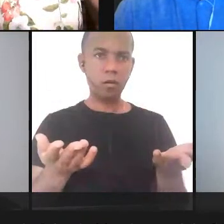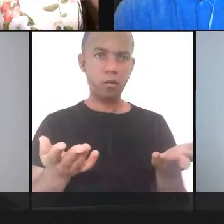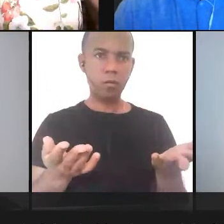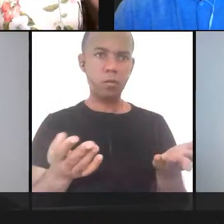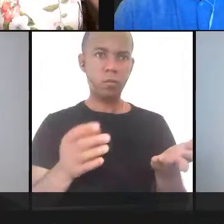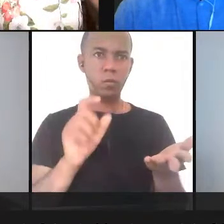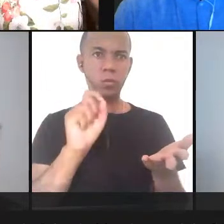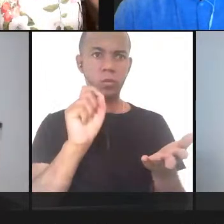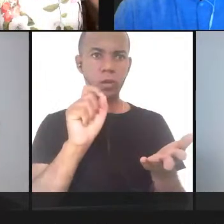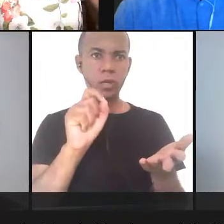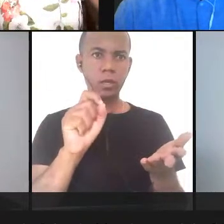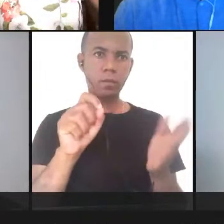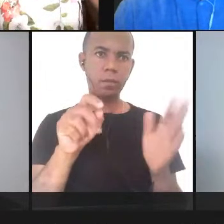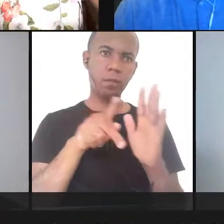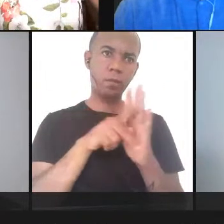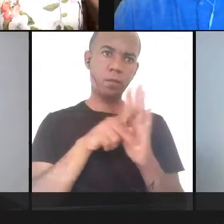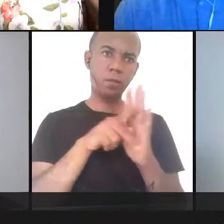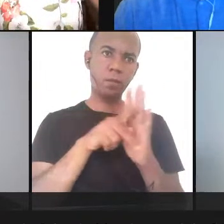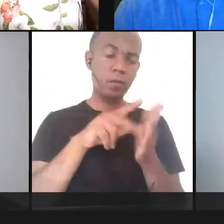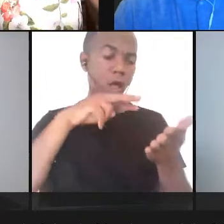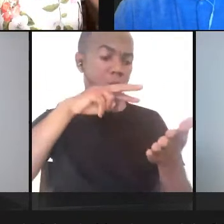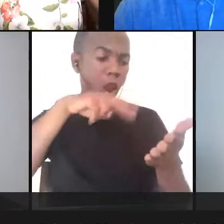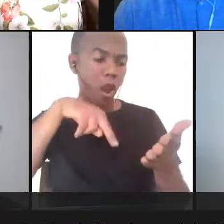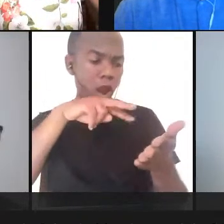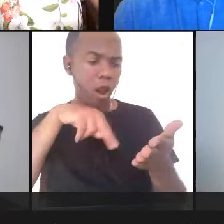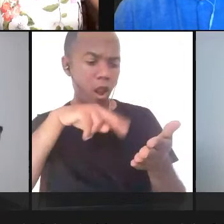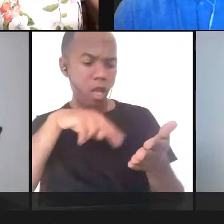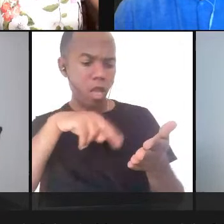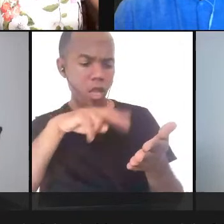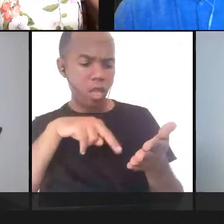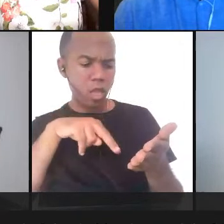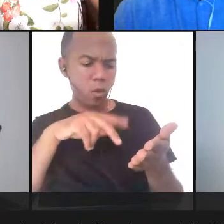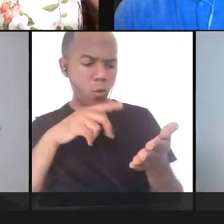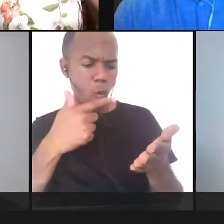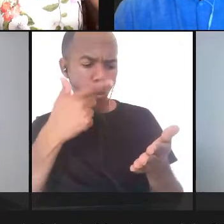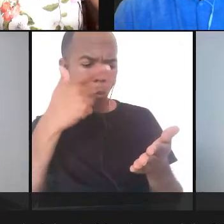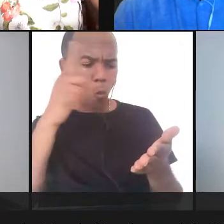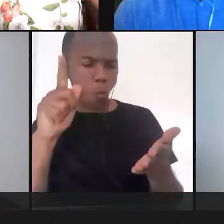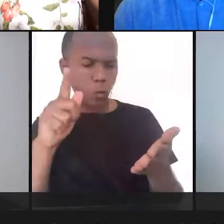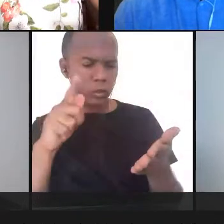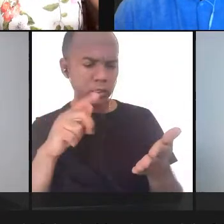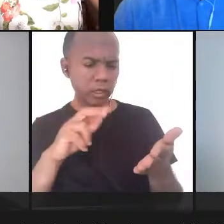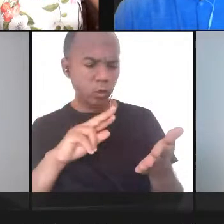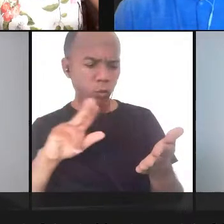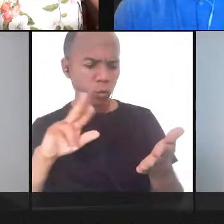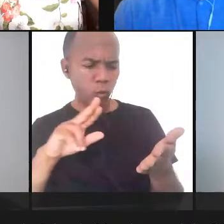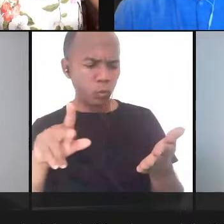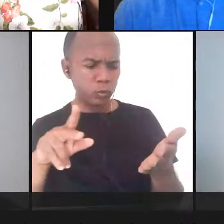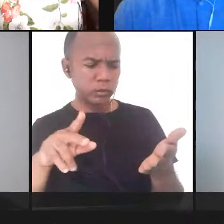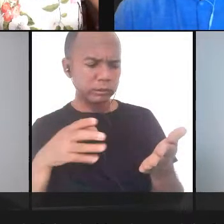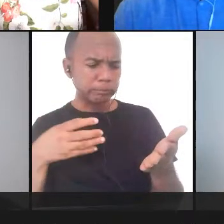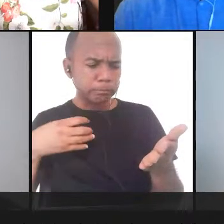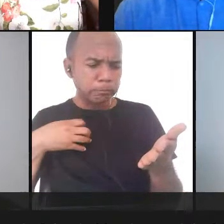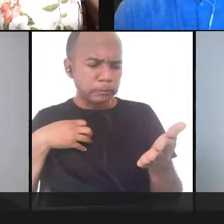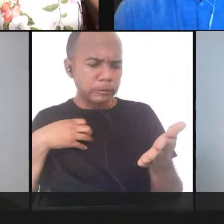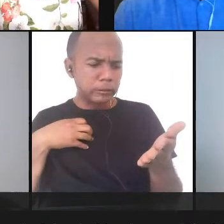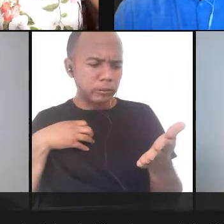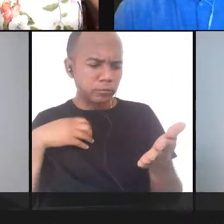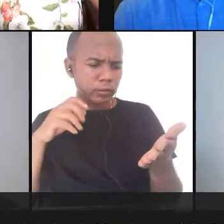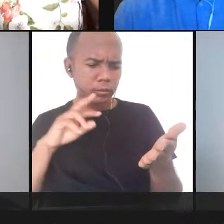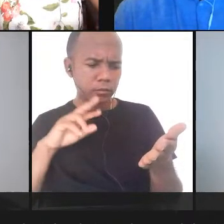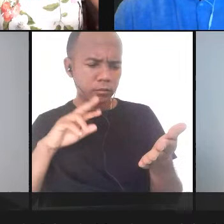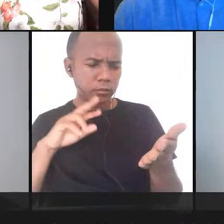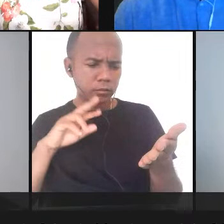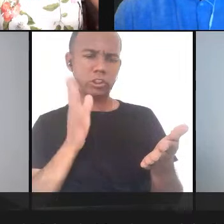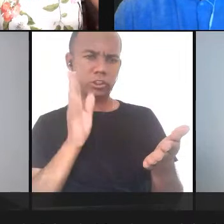ele leu, não é? E depois deu uma outra visão, uma outra perspectiva. Isso aconteceu com todos nós